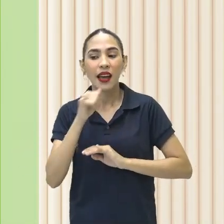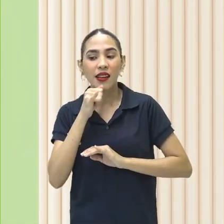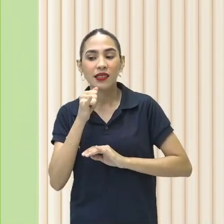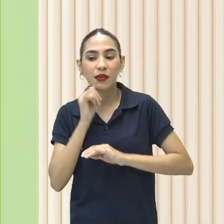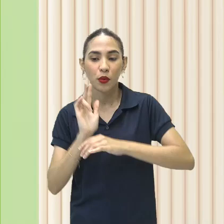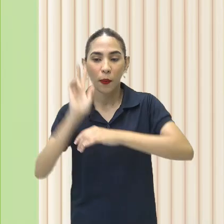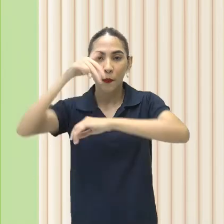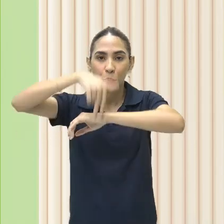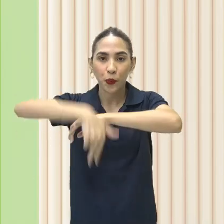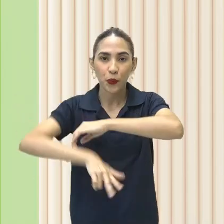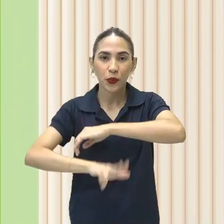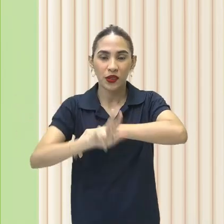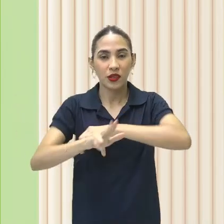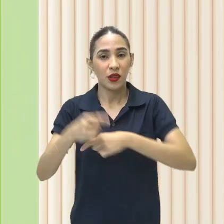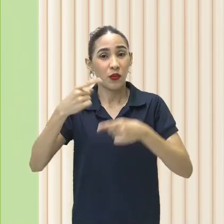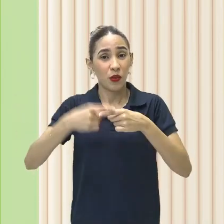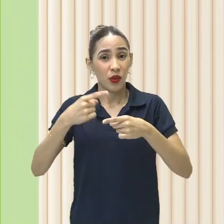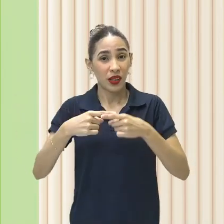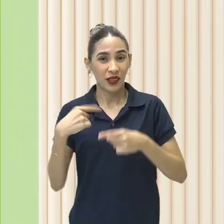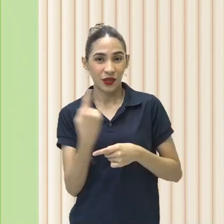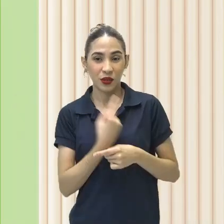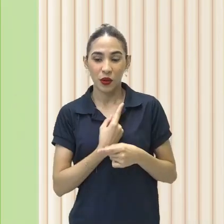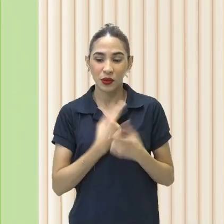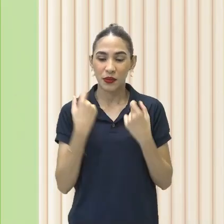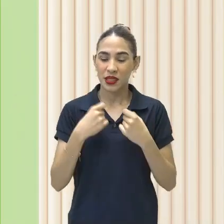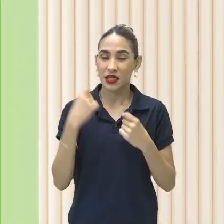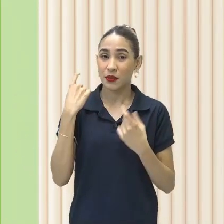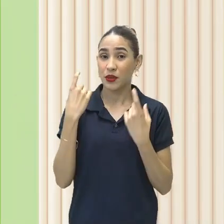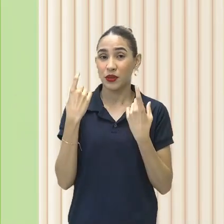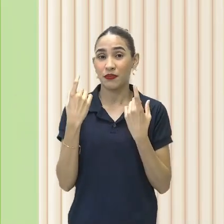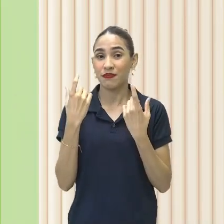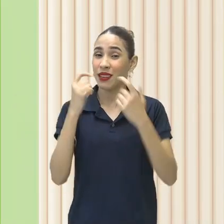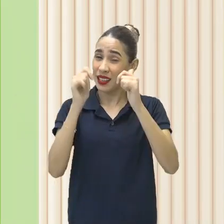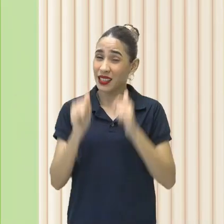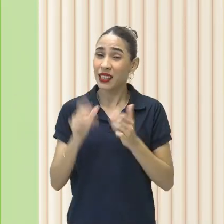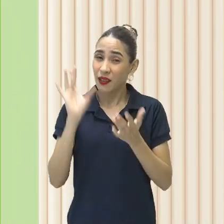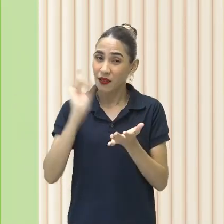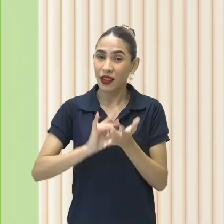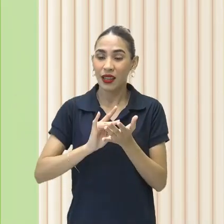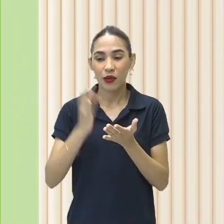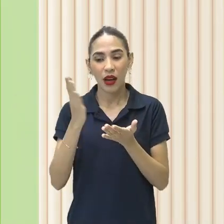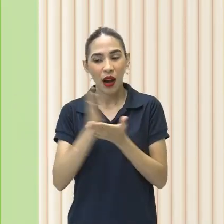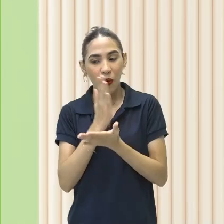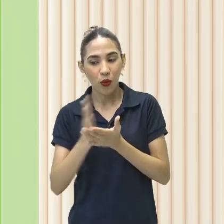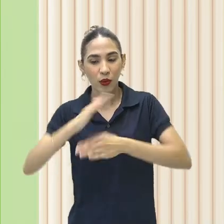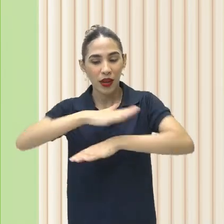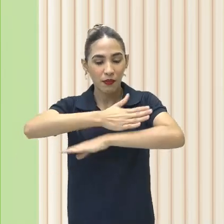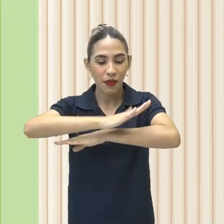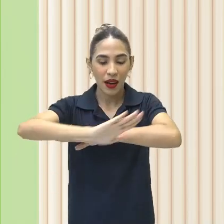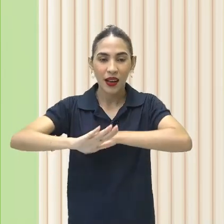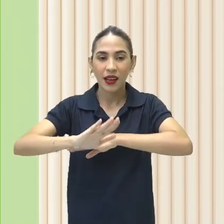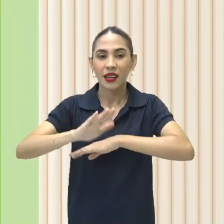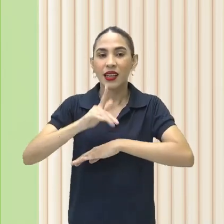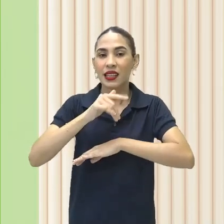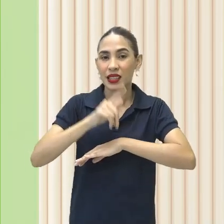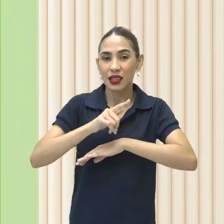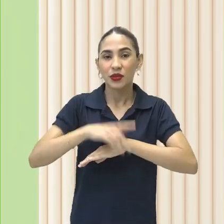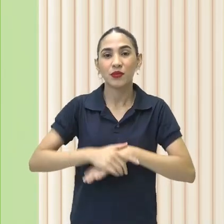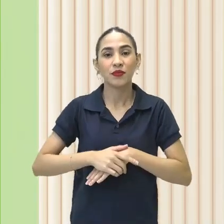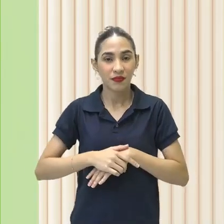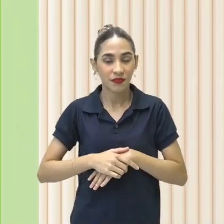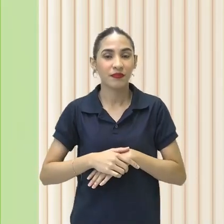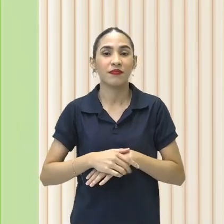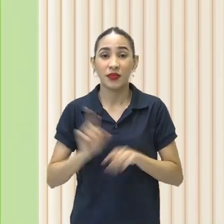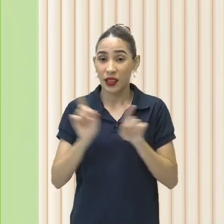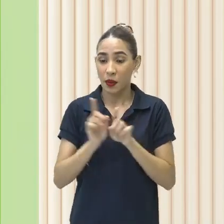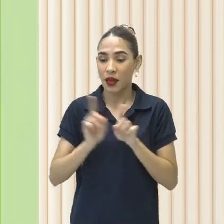mergulhando, porque nós temos que encarar a realidade de algumas lagoas, rios, que também são